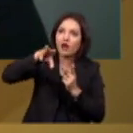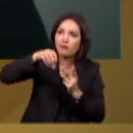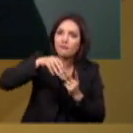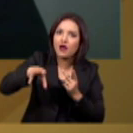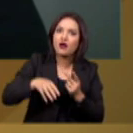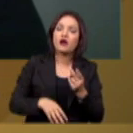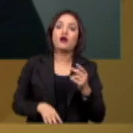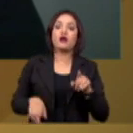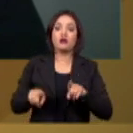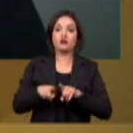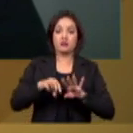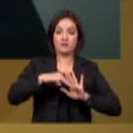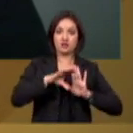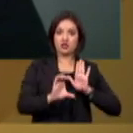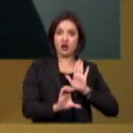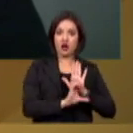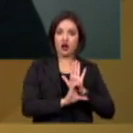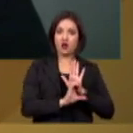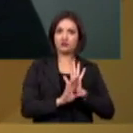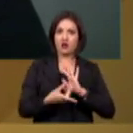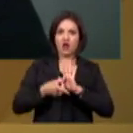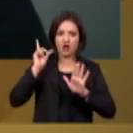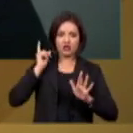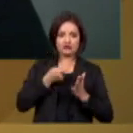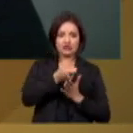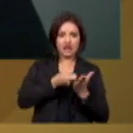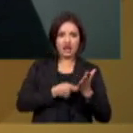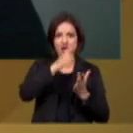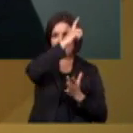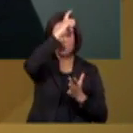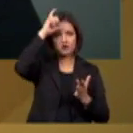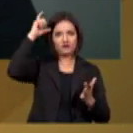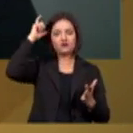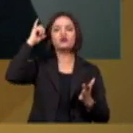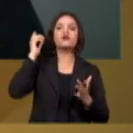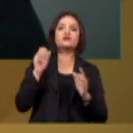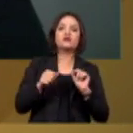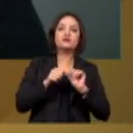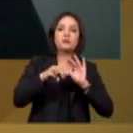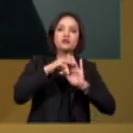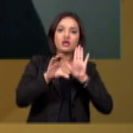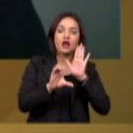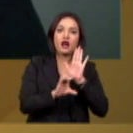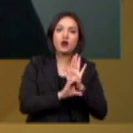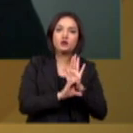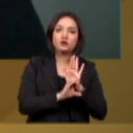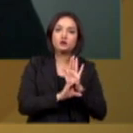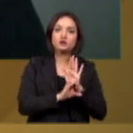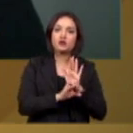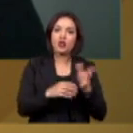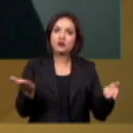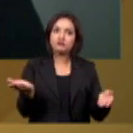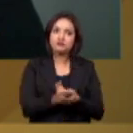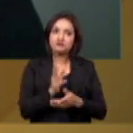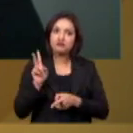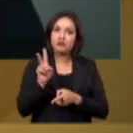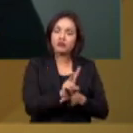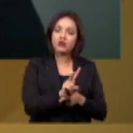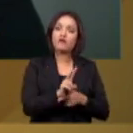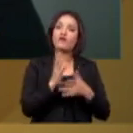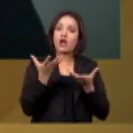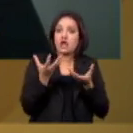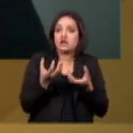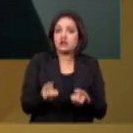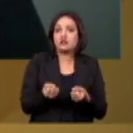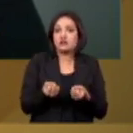e lá ainda na relatoria do eminente ministro ricardo lewandowski foi deferido em um